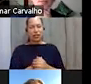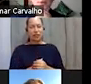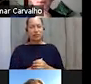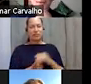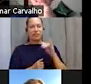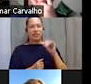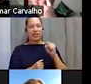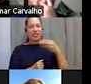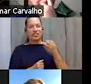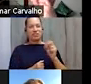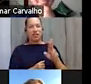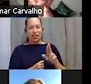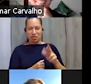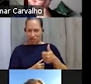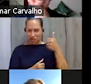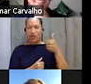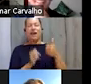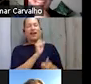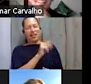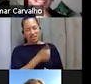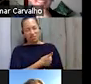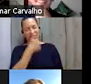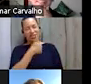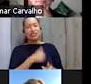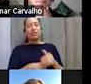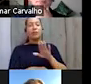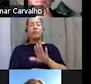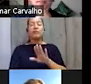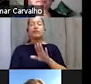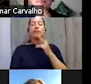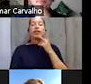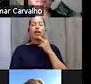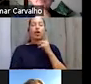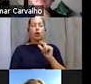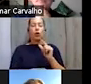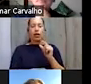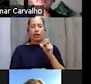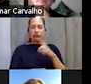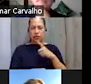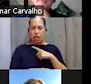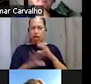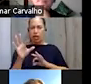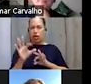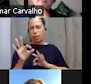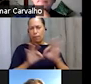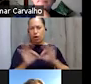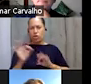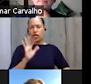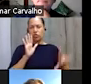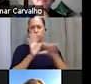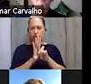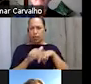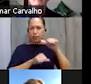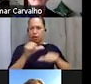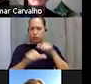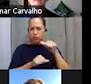Isso, melhorou. Assim? Então, é que se tem algum projeto de lei para mudar essa lei da